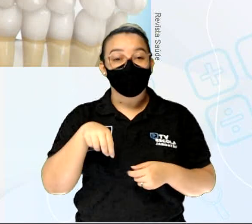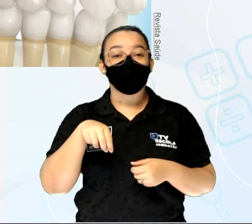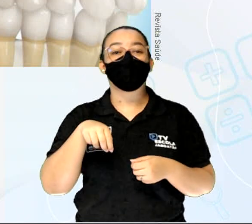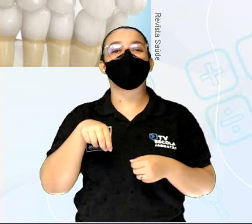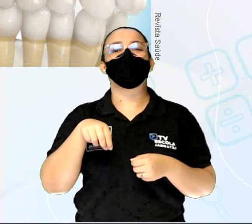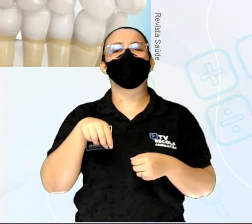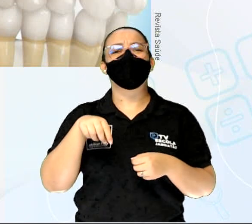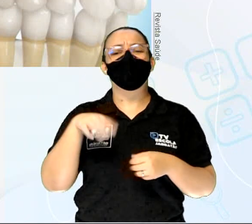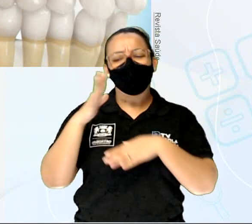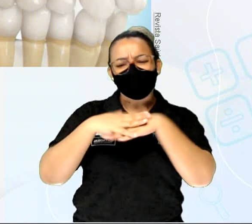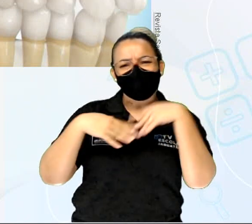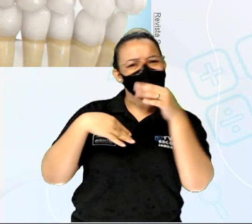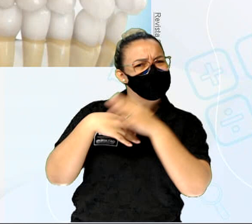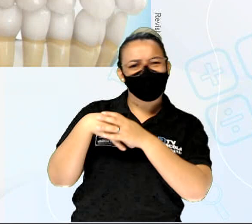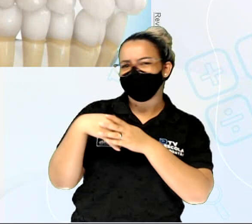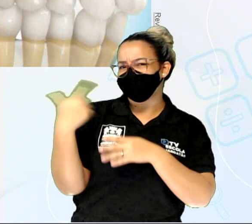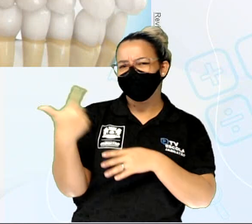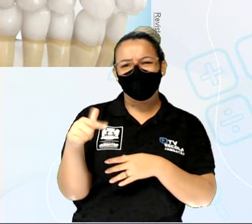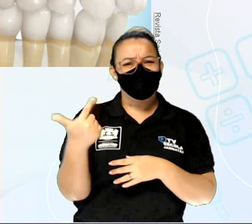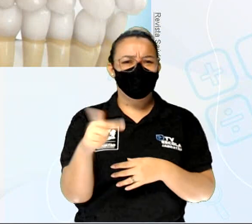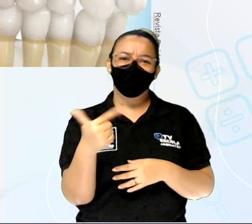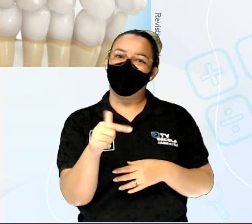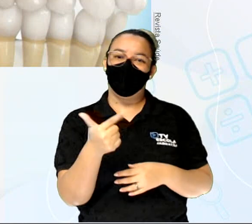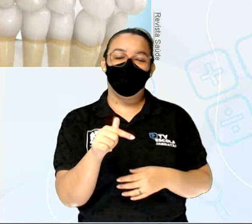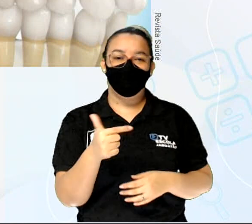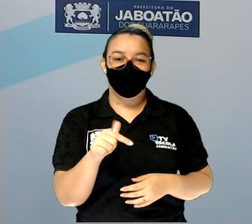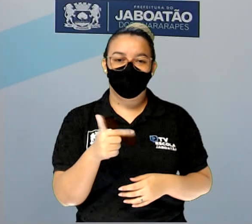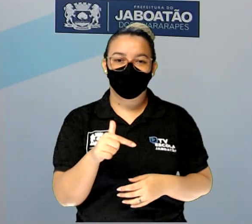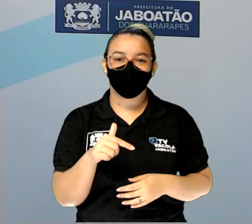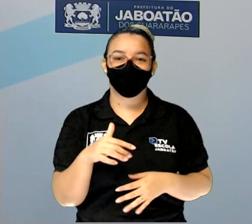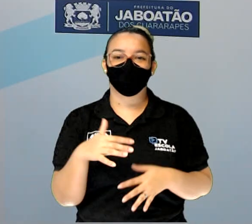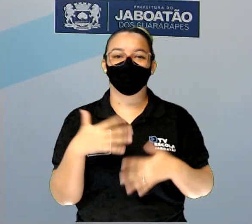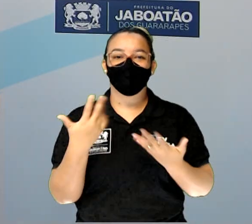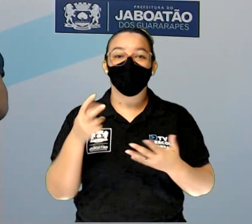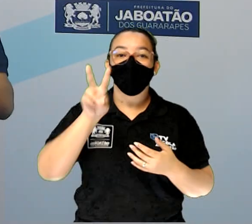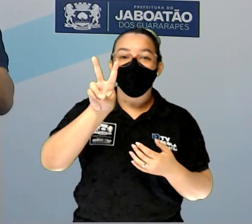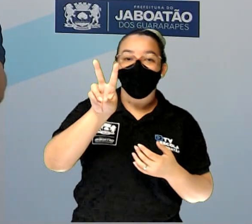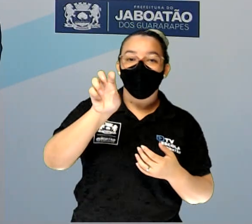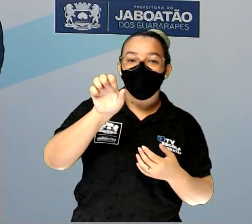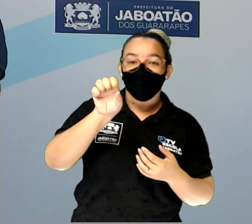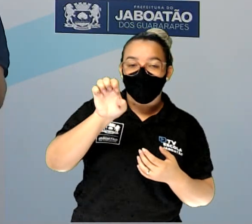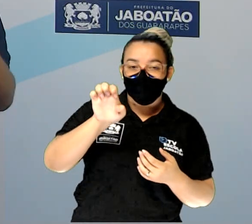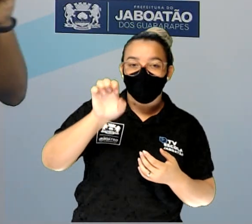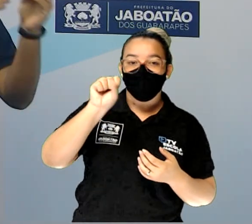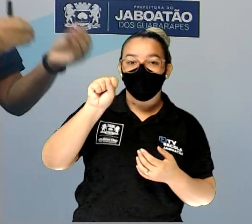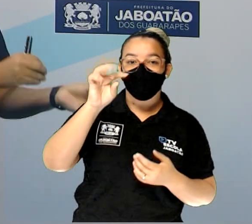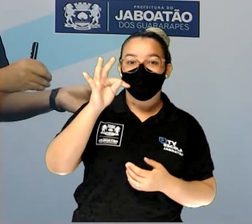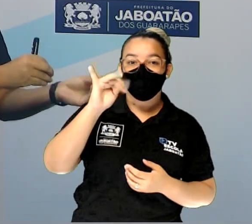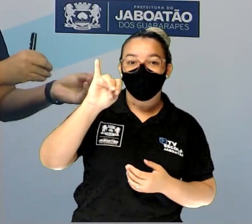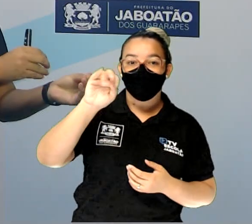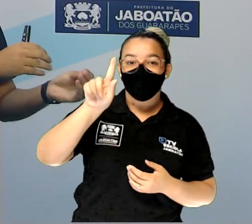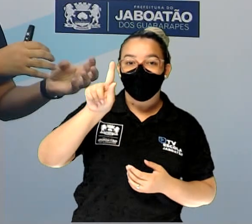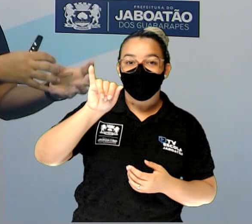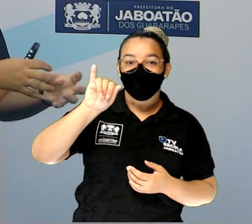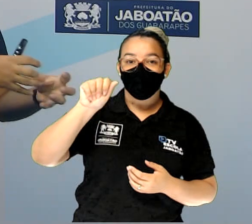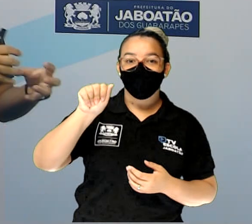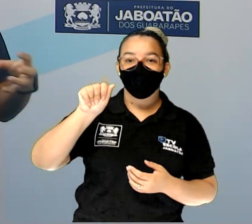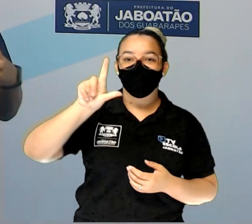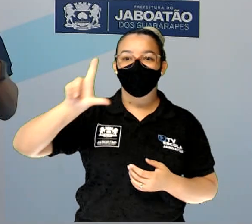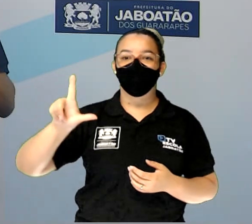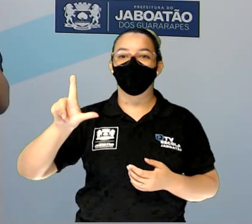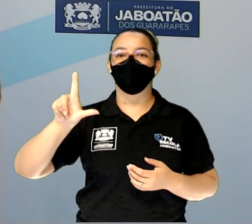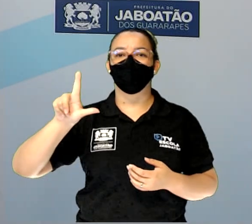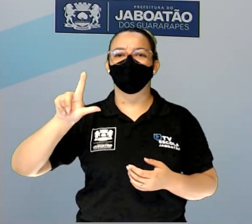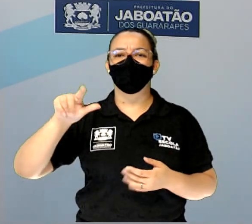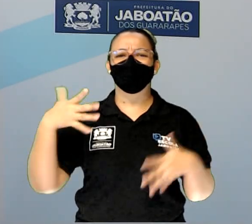nascem sem função de mastigar. Então, vestigial, ou seja, Ele tinha uma função no passado e hoje só